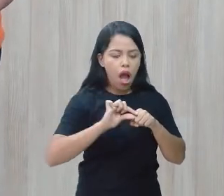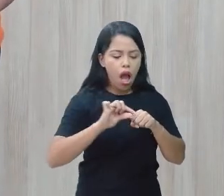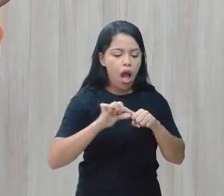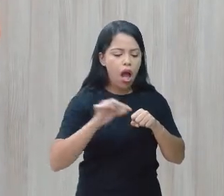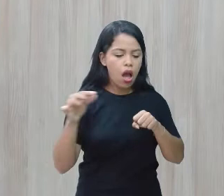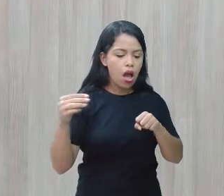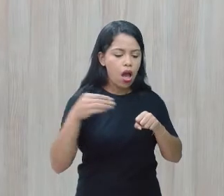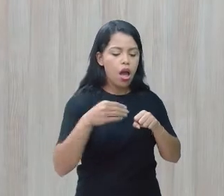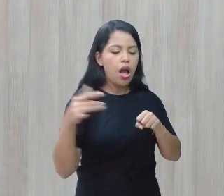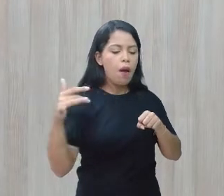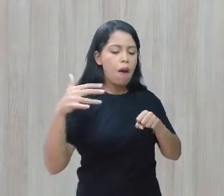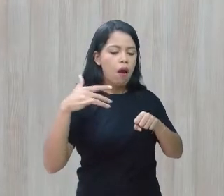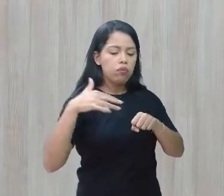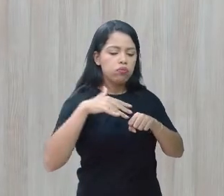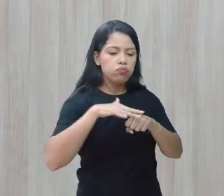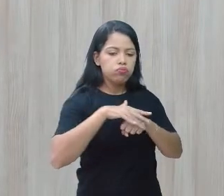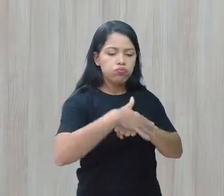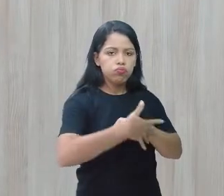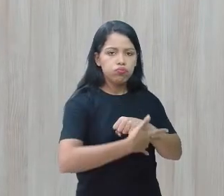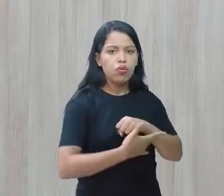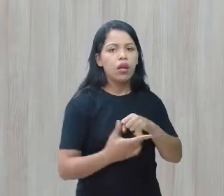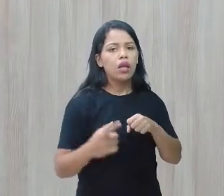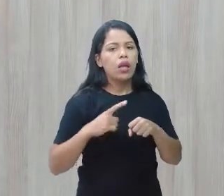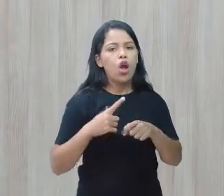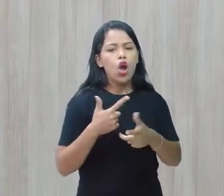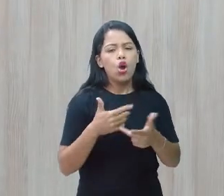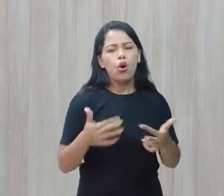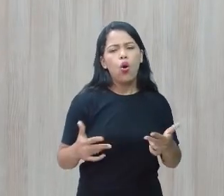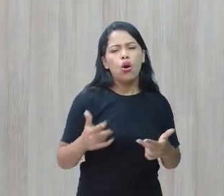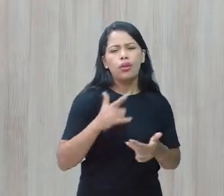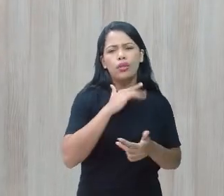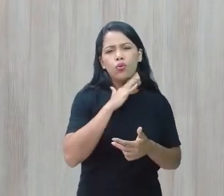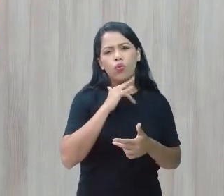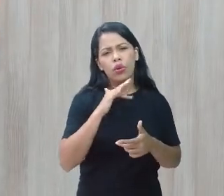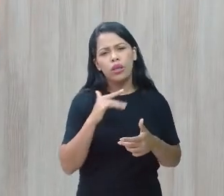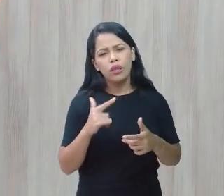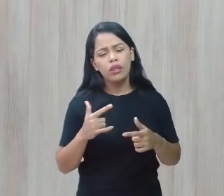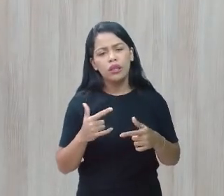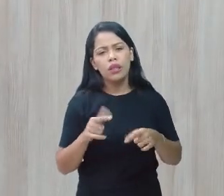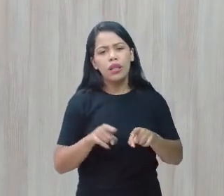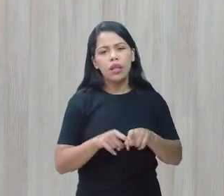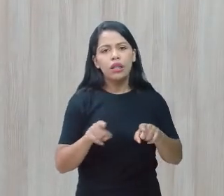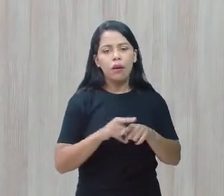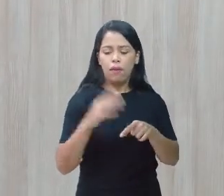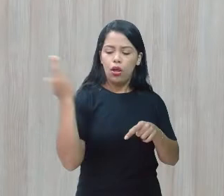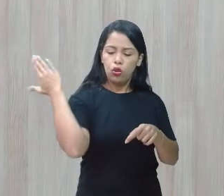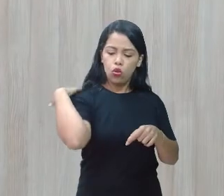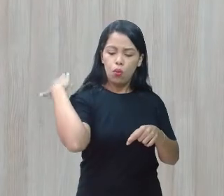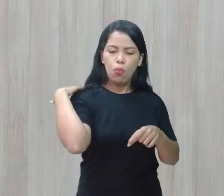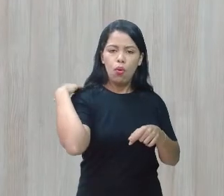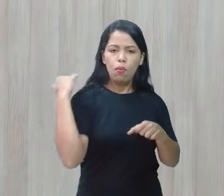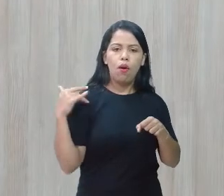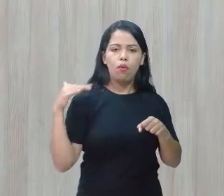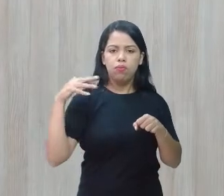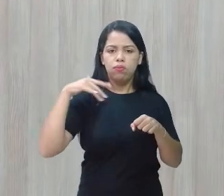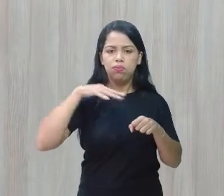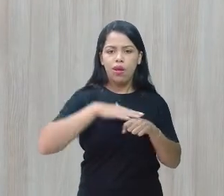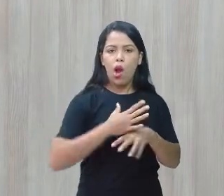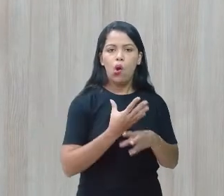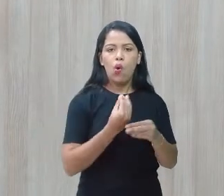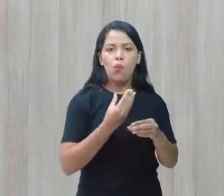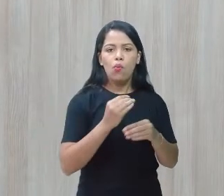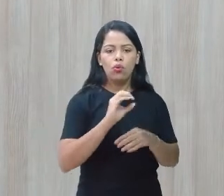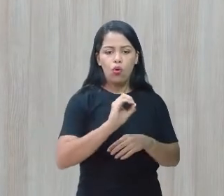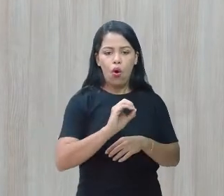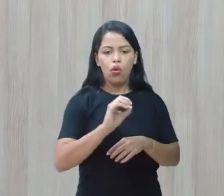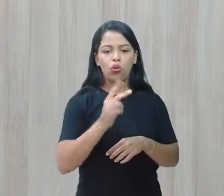nosso corpo, trazendo as impurezas, e ora ele está chegando do pulmão, agora com o sangue rico em gás oxigênio. Mas eu vou